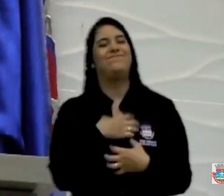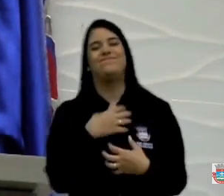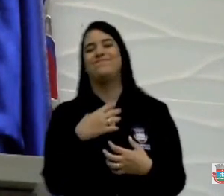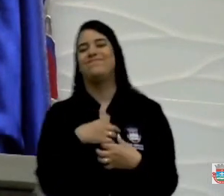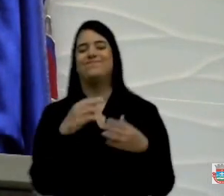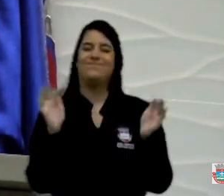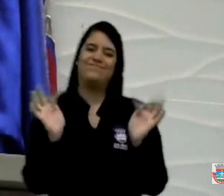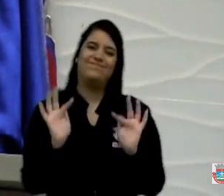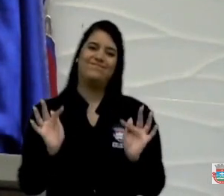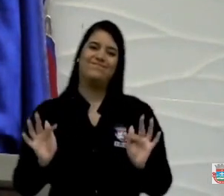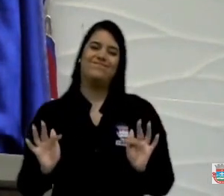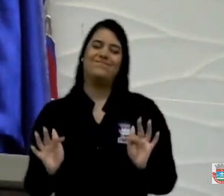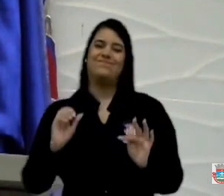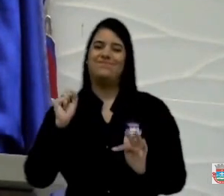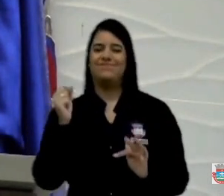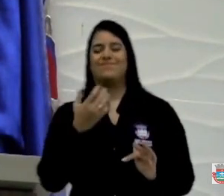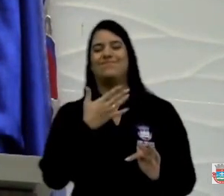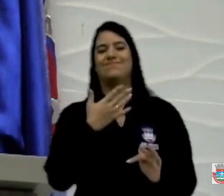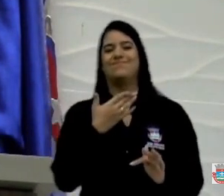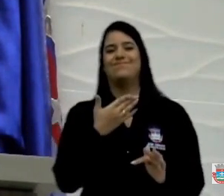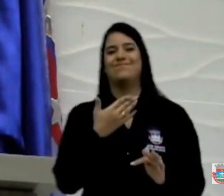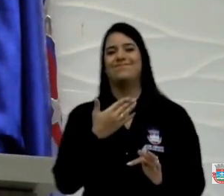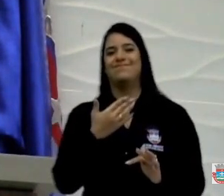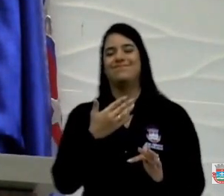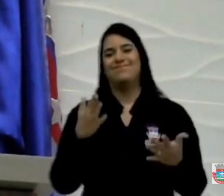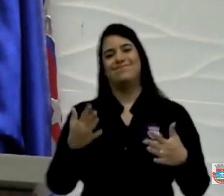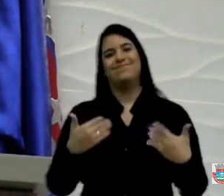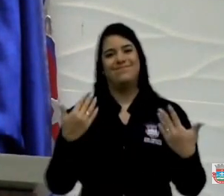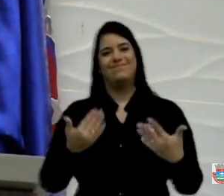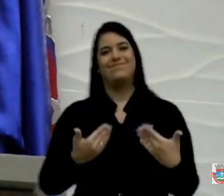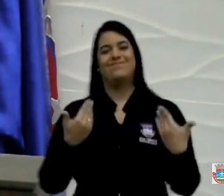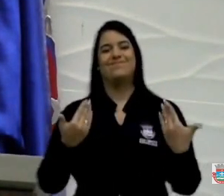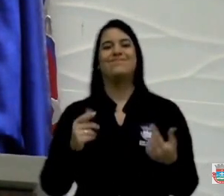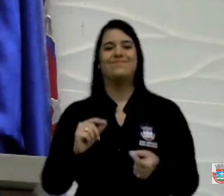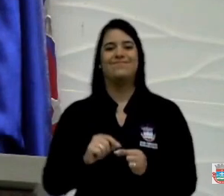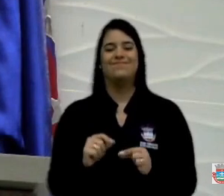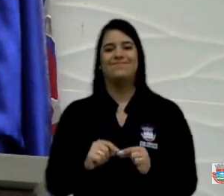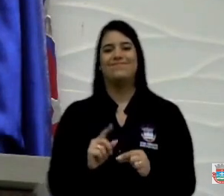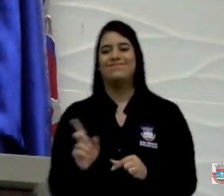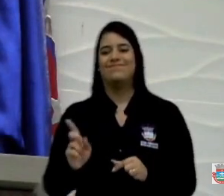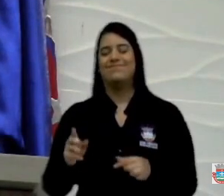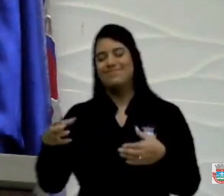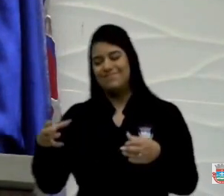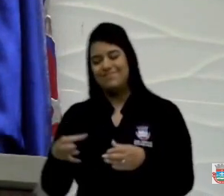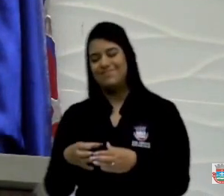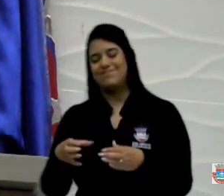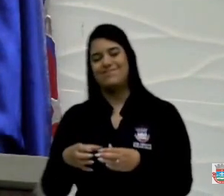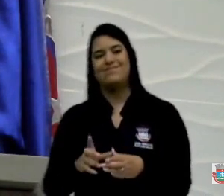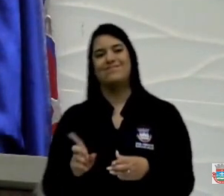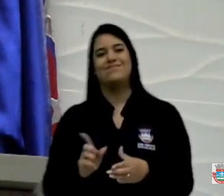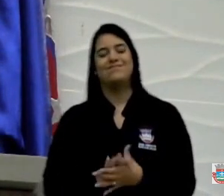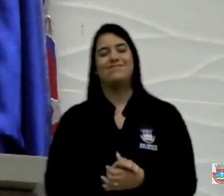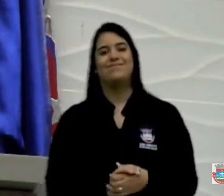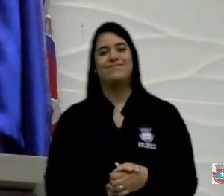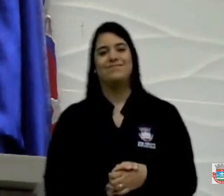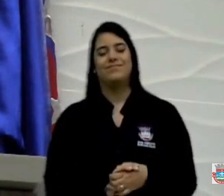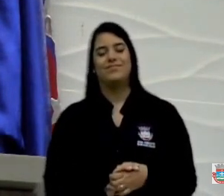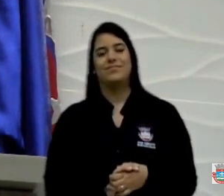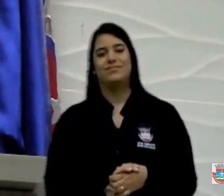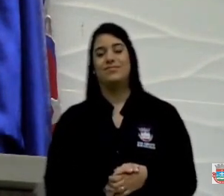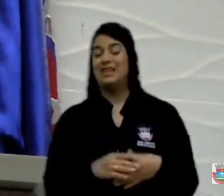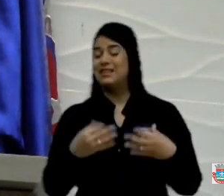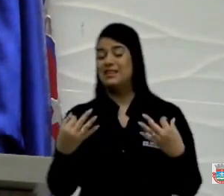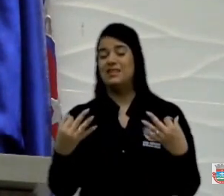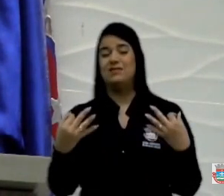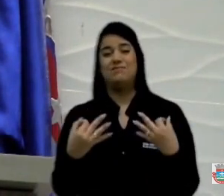estar naquele momento compartilhando dessa alegria, desse bem que foi feito para a comunidade local. Então, tenho